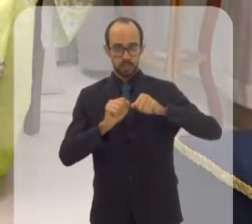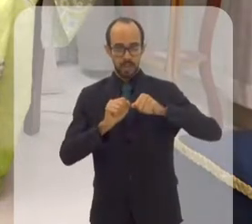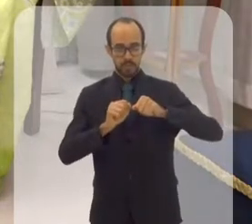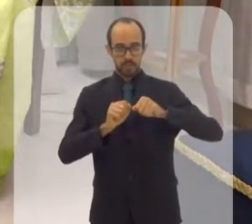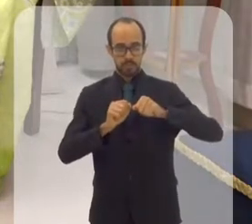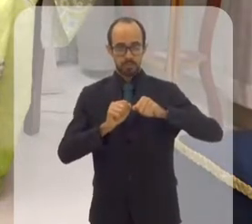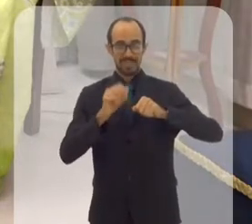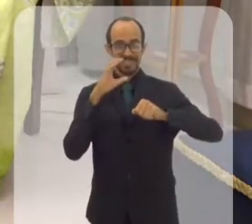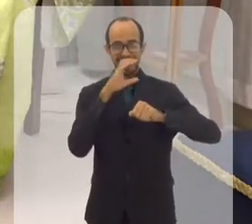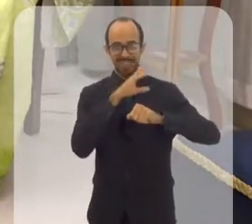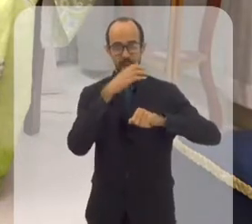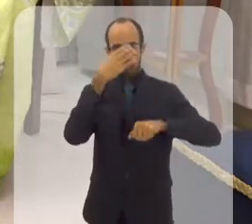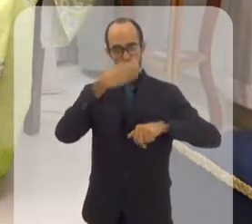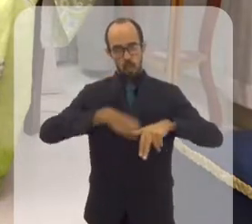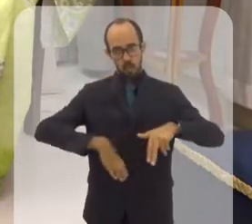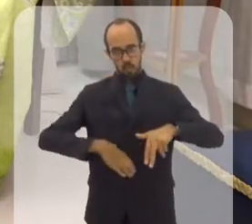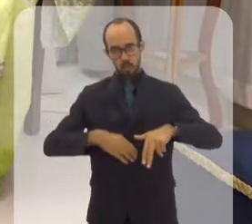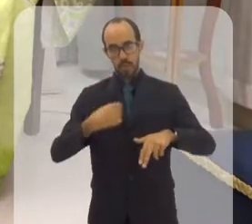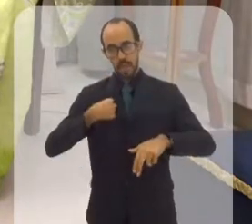para aquecer o corpo.